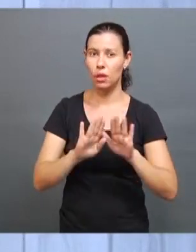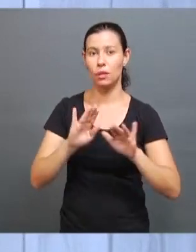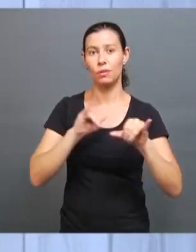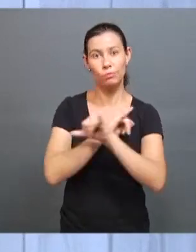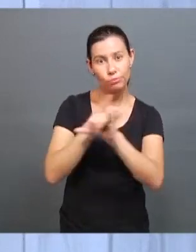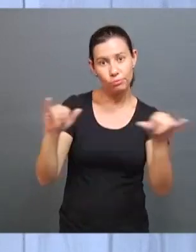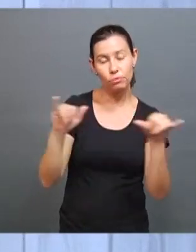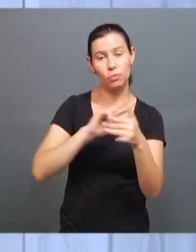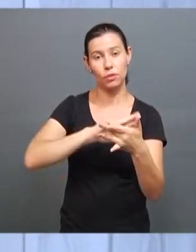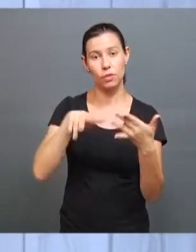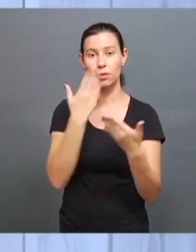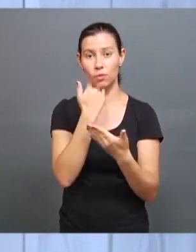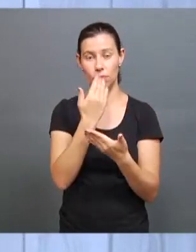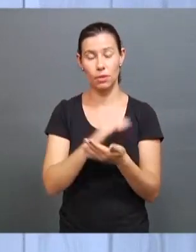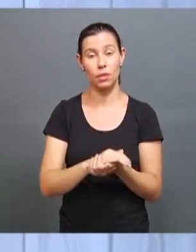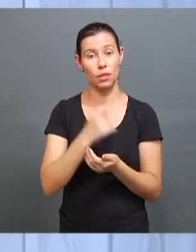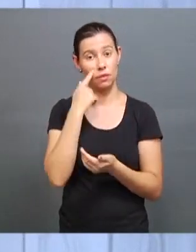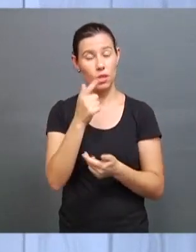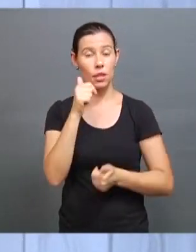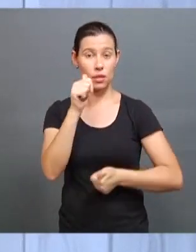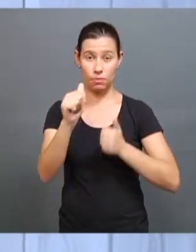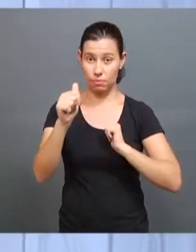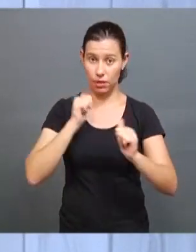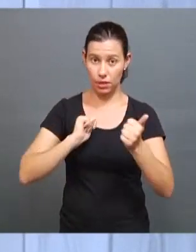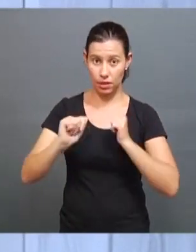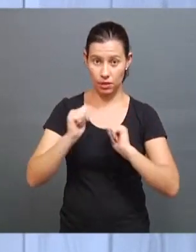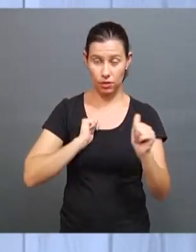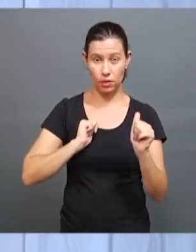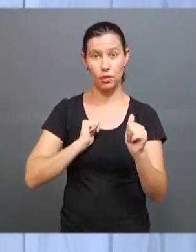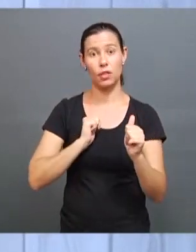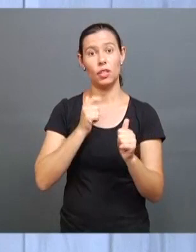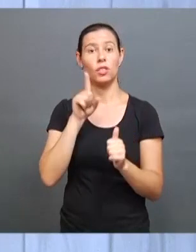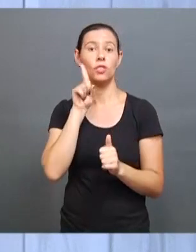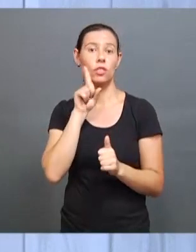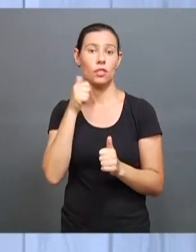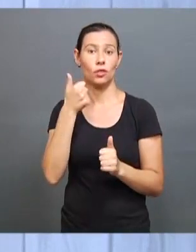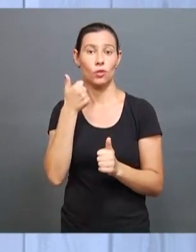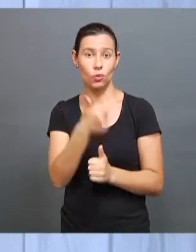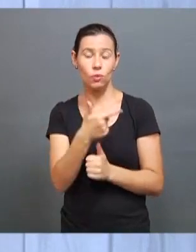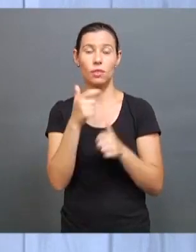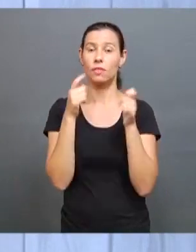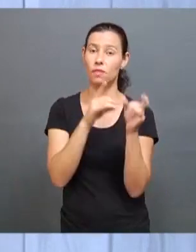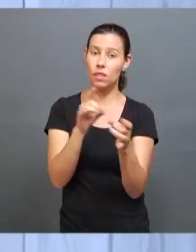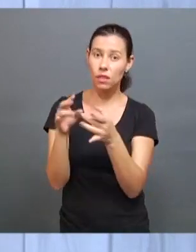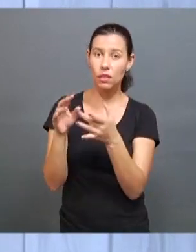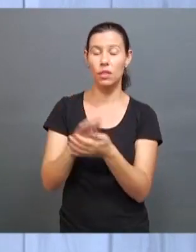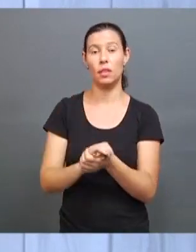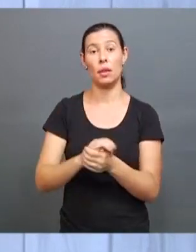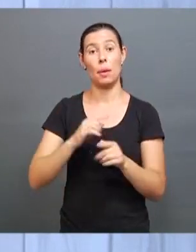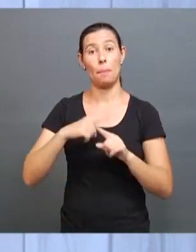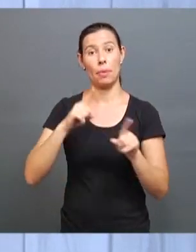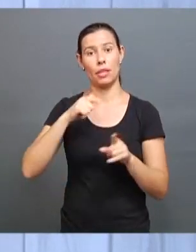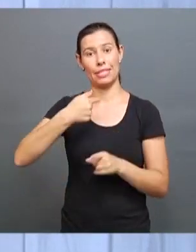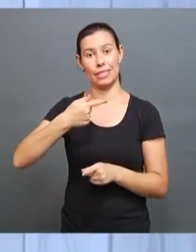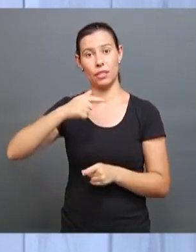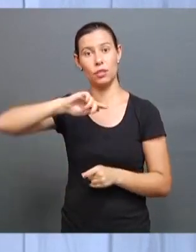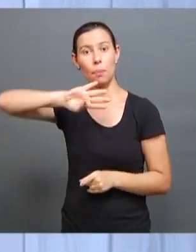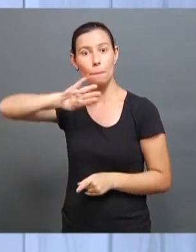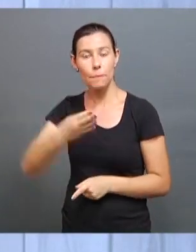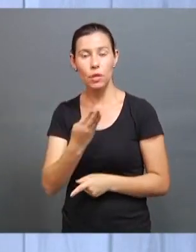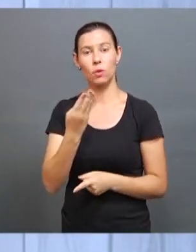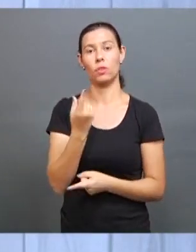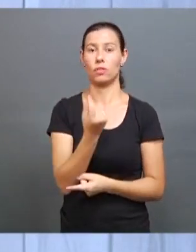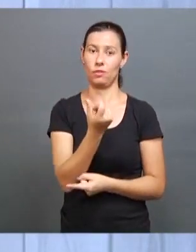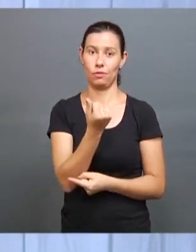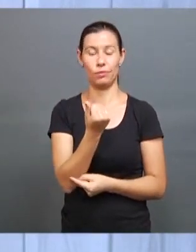de alimentos. Você vai ver ainda a expectativa de vendas para o Dia da Criança, que é de mais de 7 bilhões de reais, segundo a Confederação